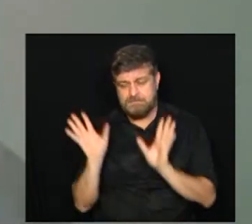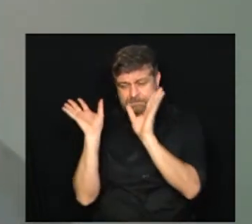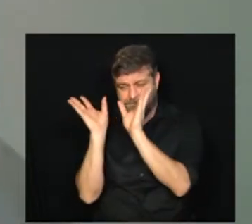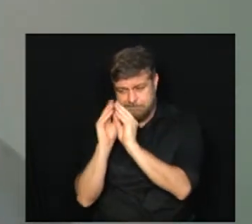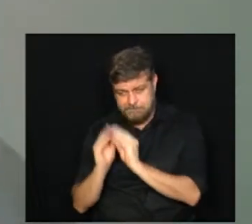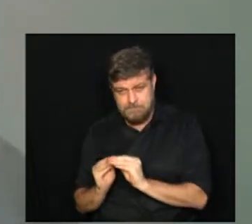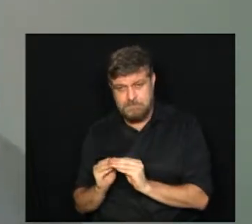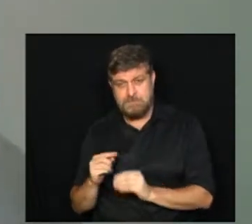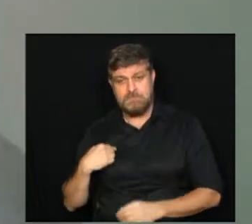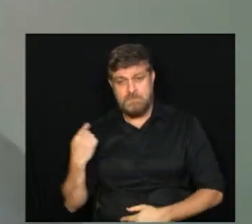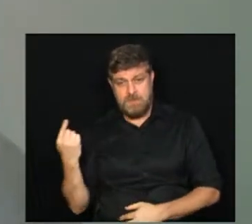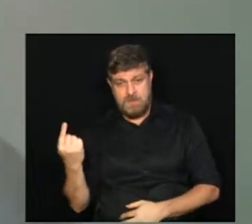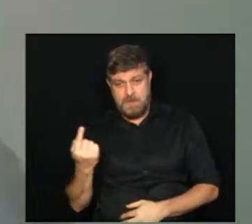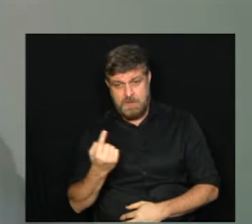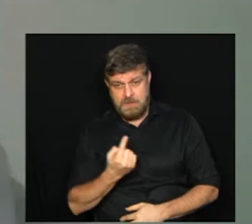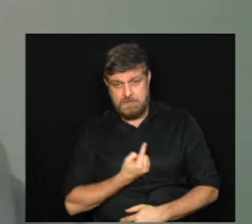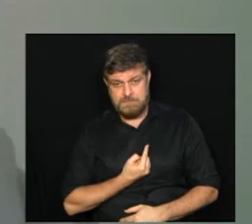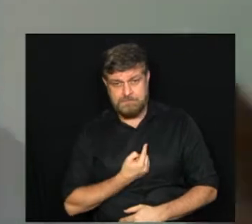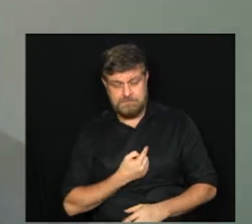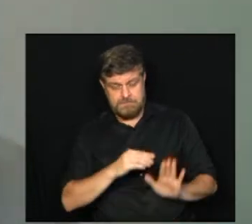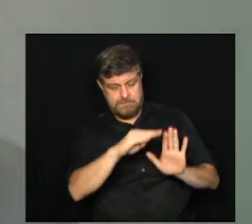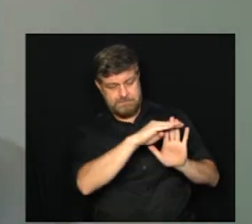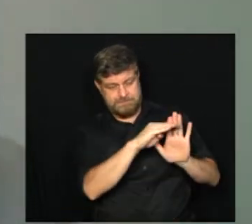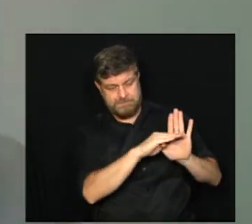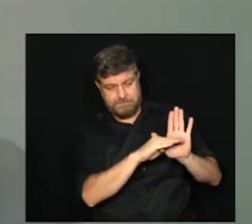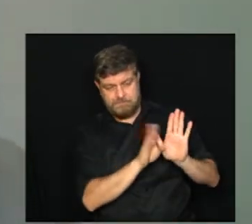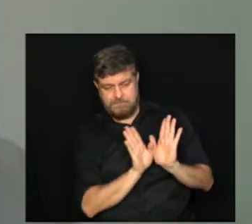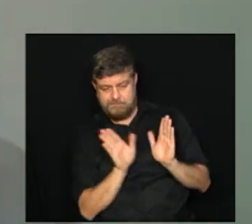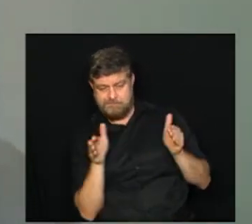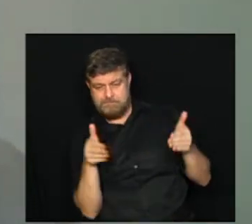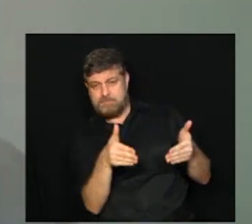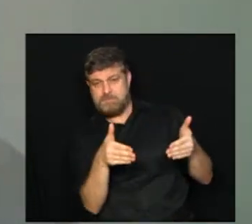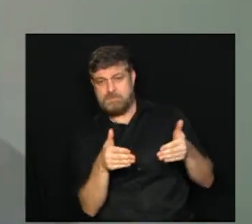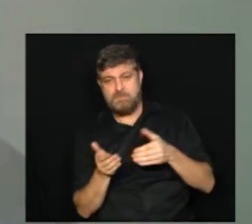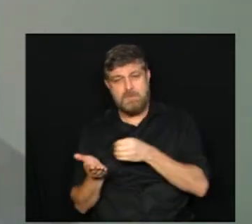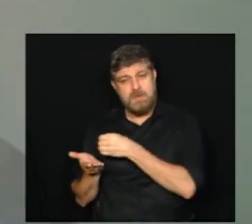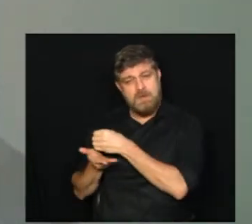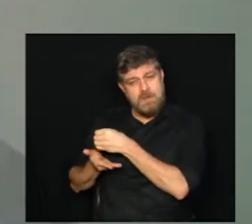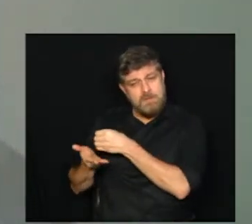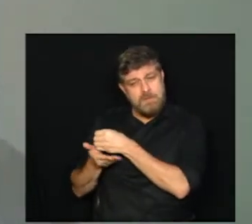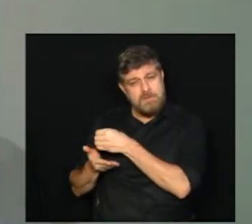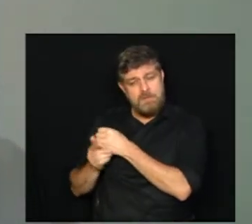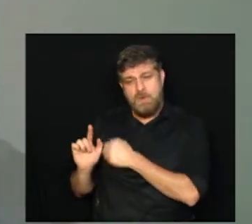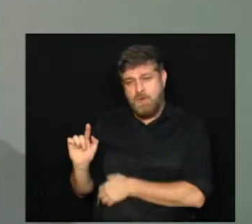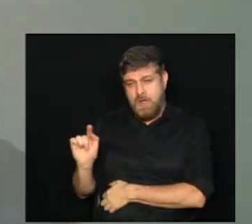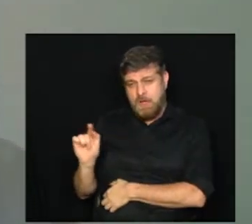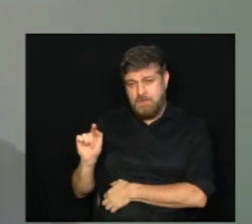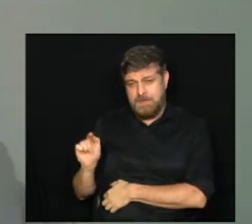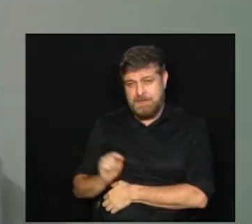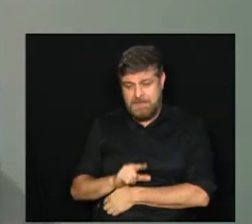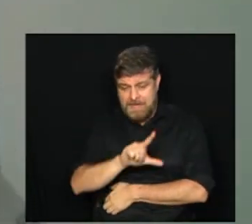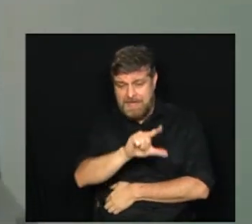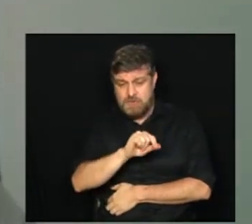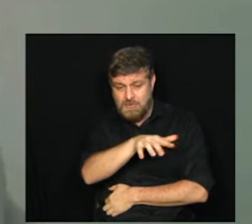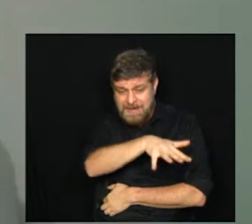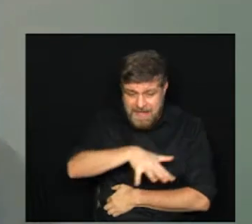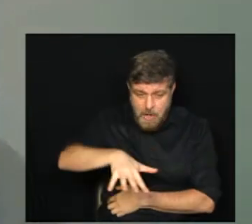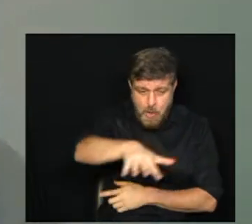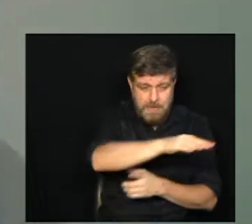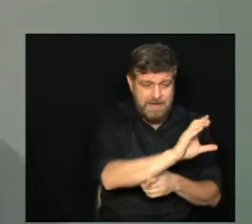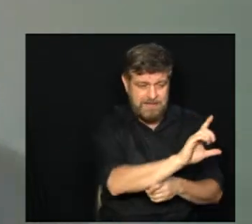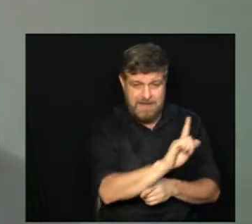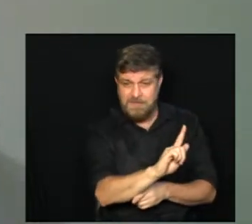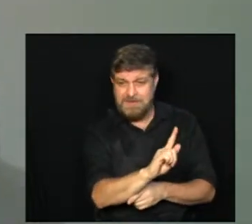o nosso olhar, a nossa construção, que a princípio foi territorial, olhando a